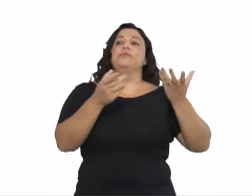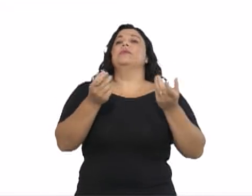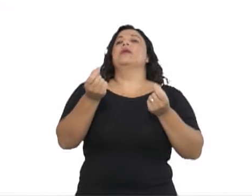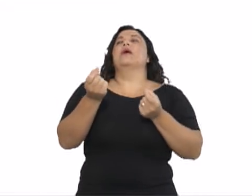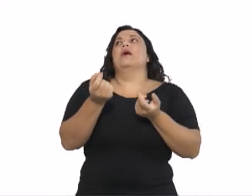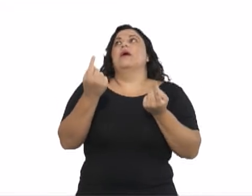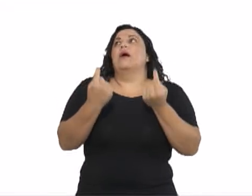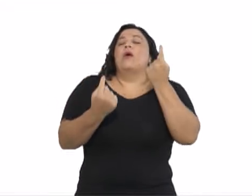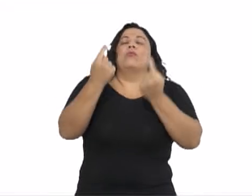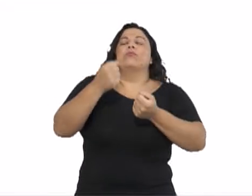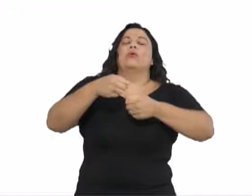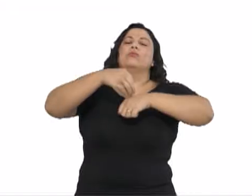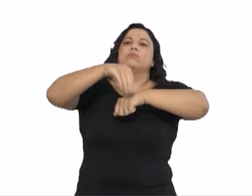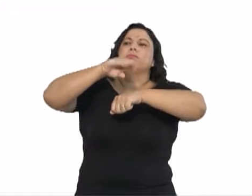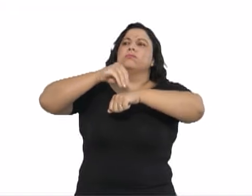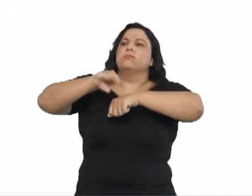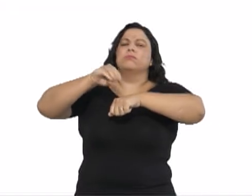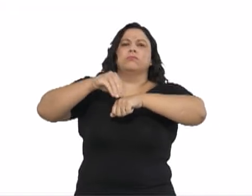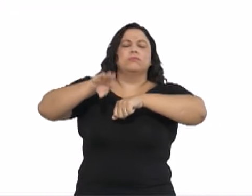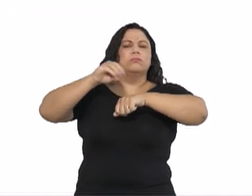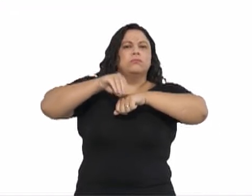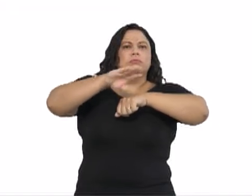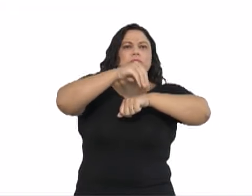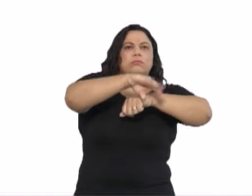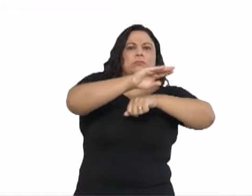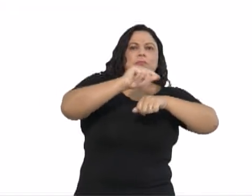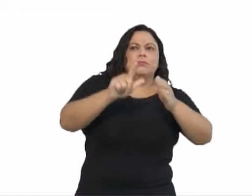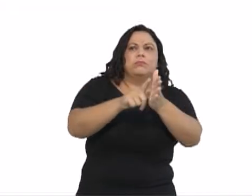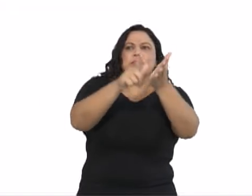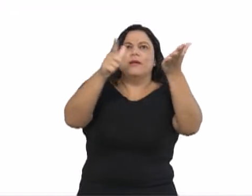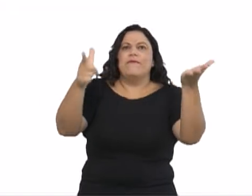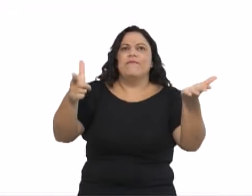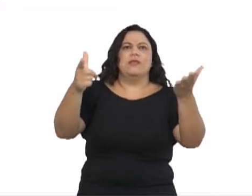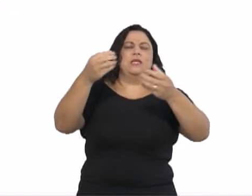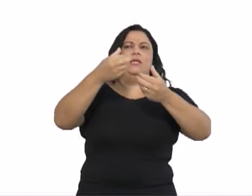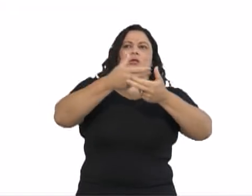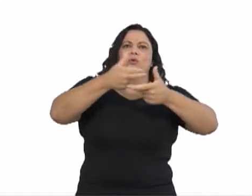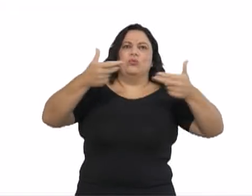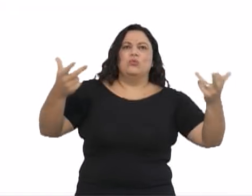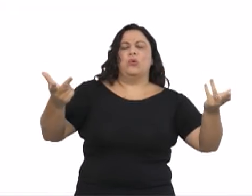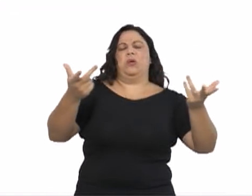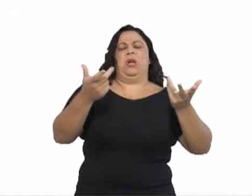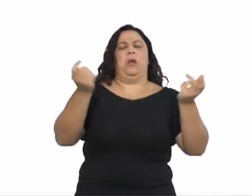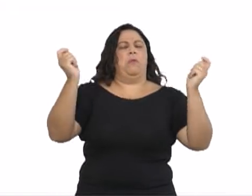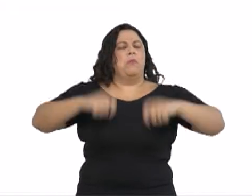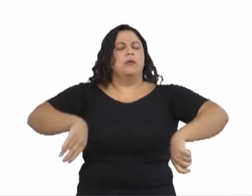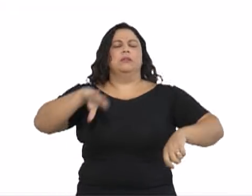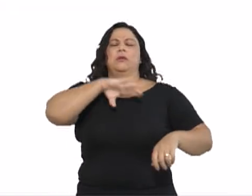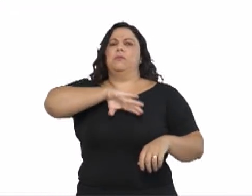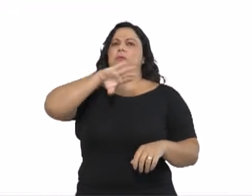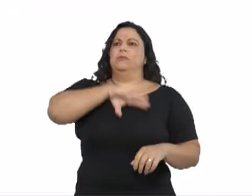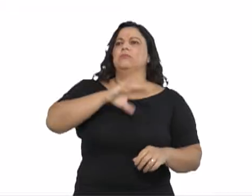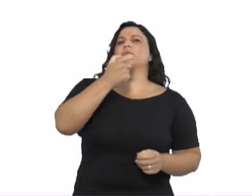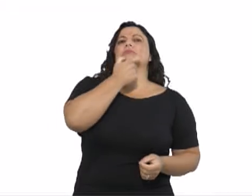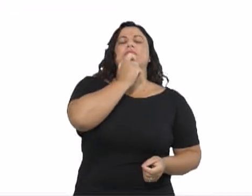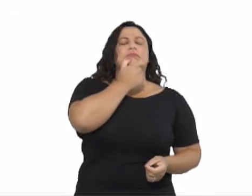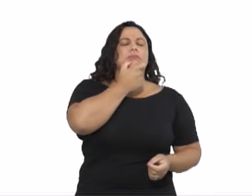ou em português, destinadas a esse público que você conhece, destinado ao seu